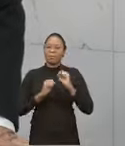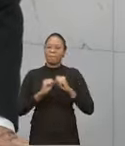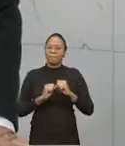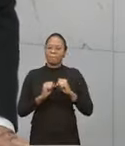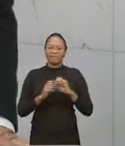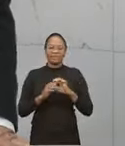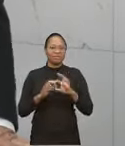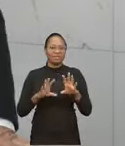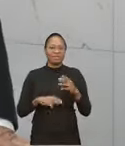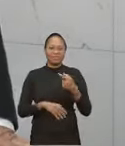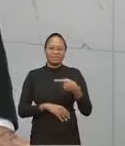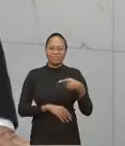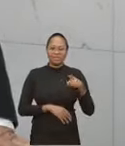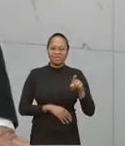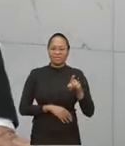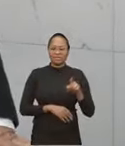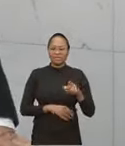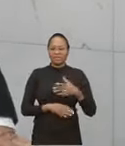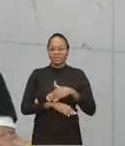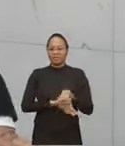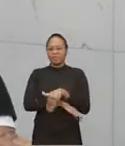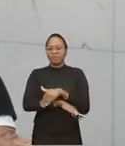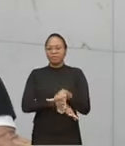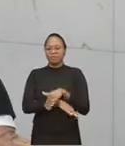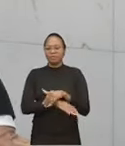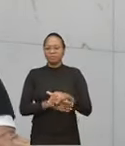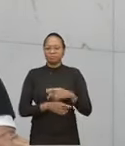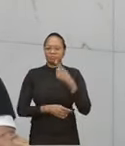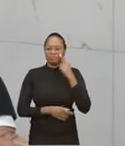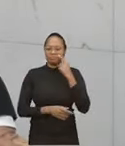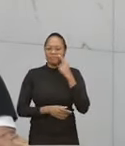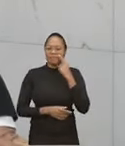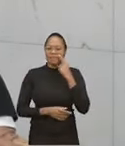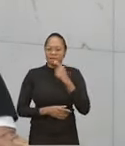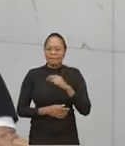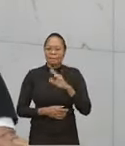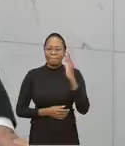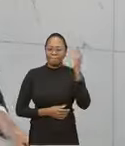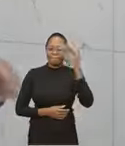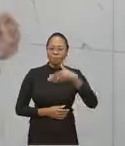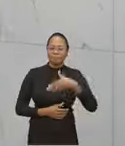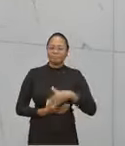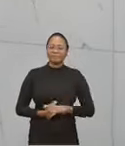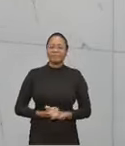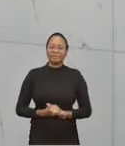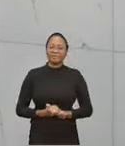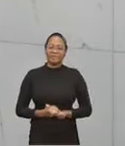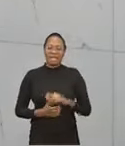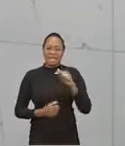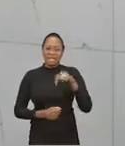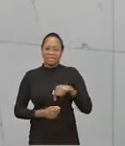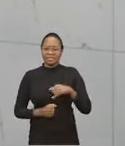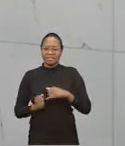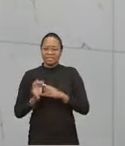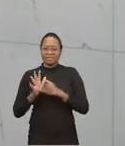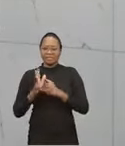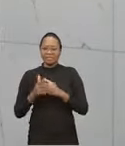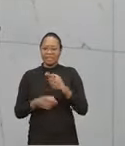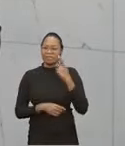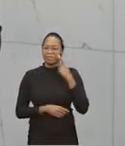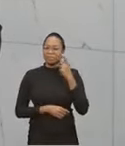e verificar se eu estou falando a verdade ou se eu estou falando... se eu estou mentindo. Essa é a cidade. E estou vendo aqui falar de